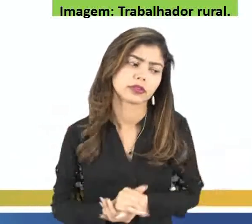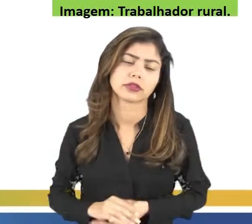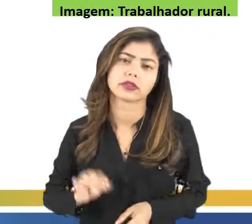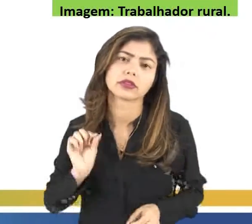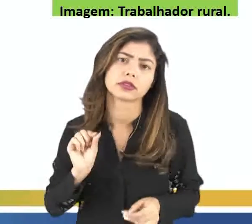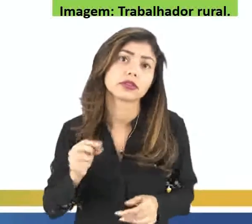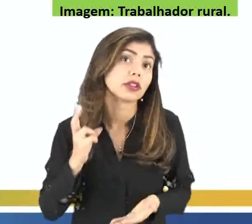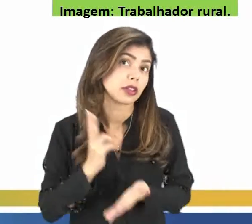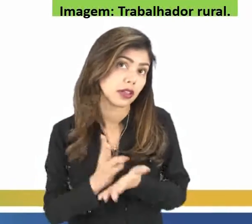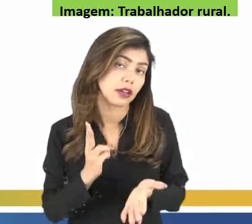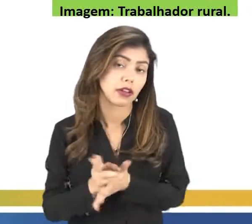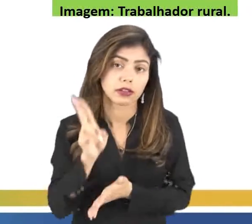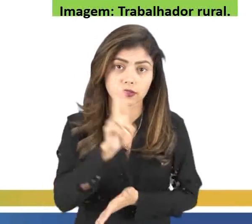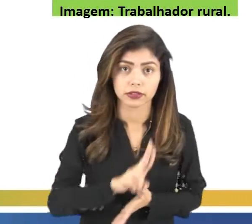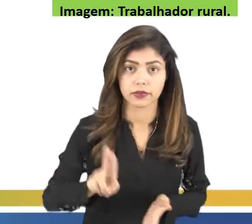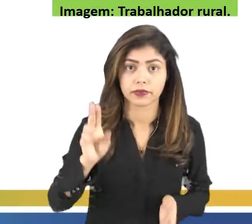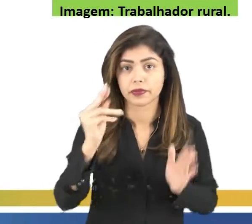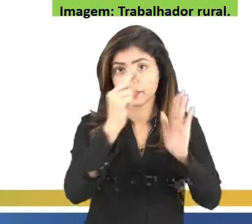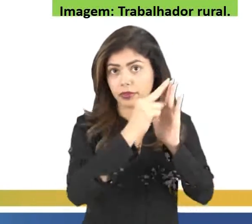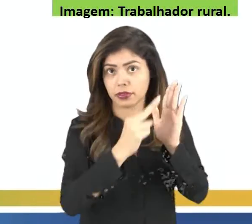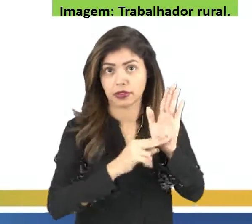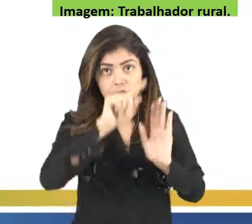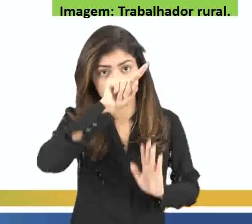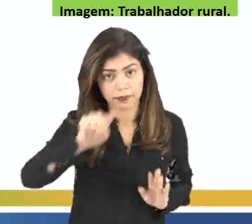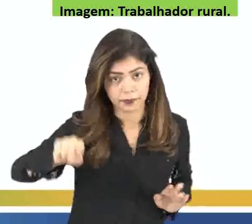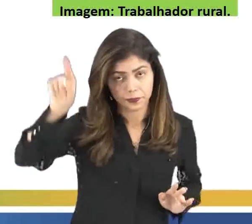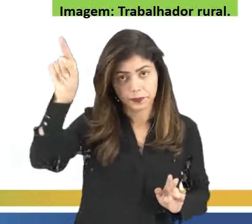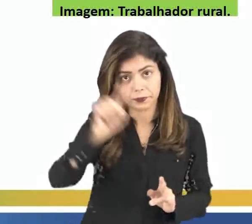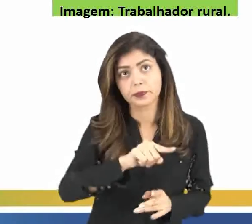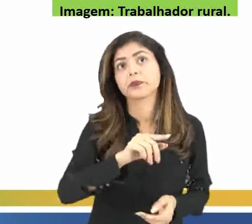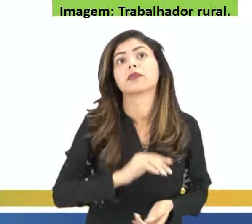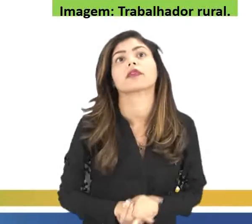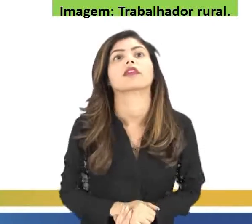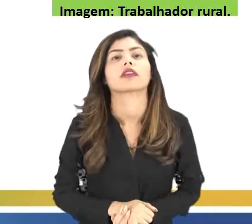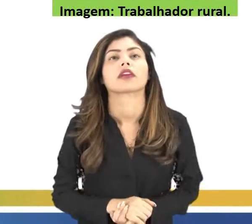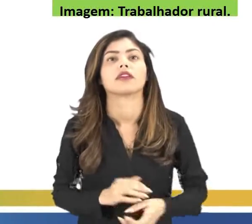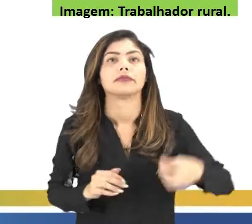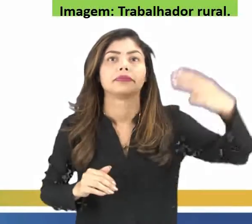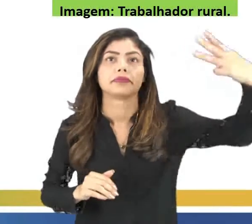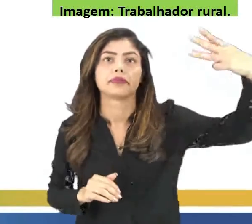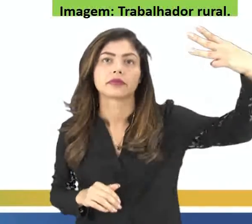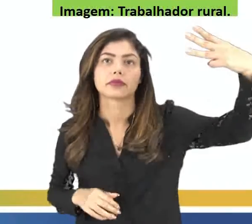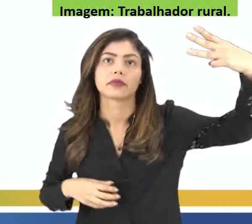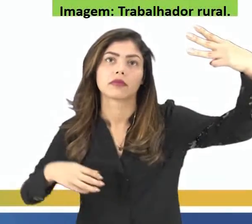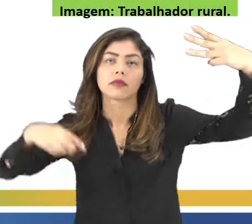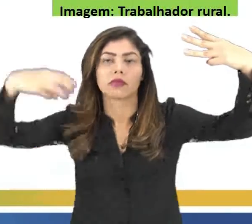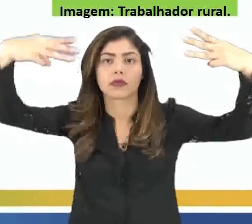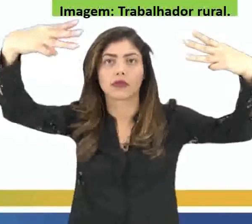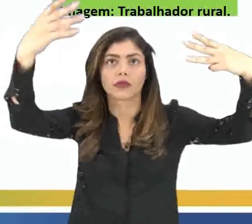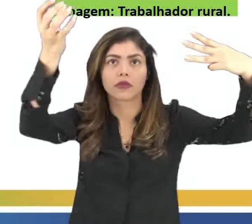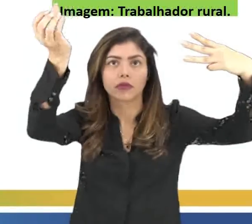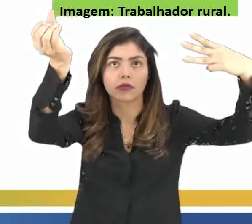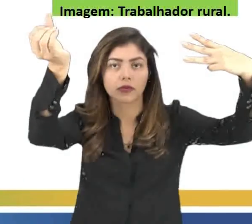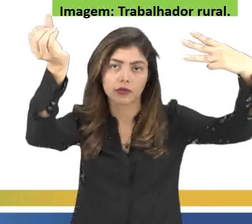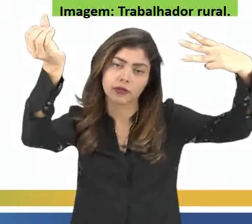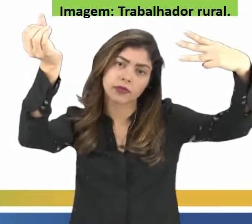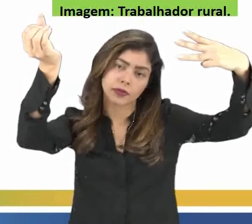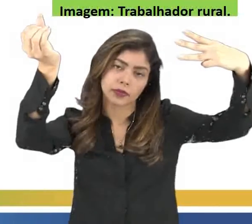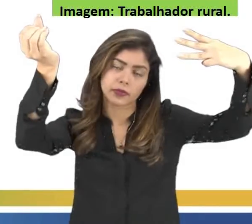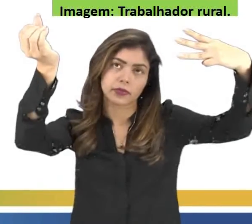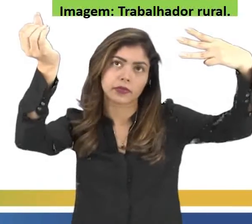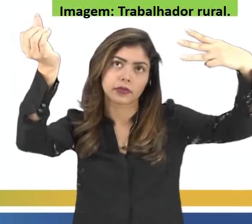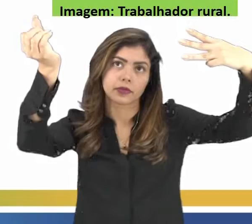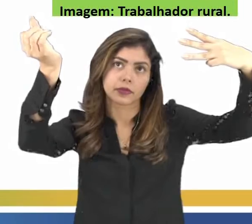É isso mesmo, você vai utilizar a regra de 3. Olha só, 3 horas você limpou um terreno cuja área